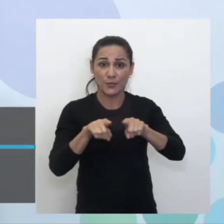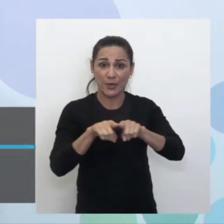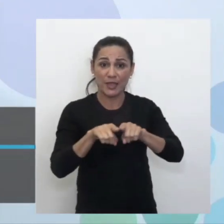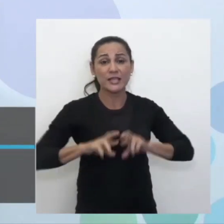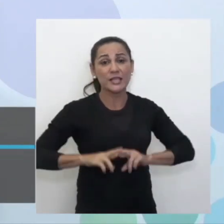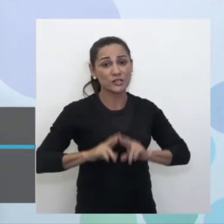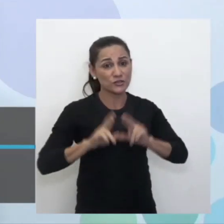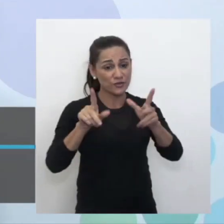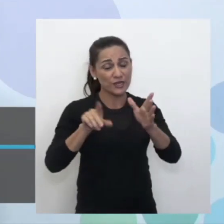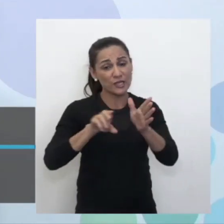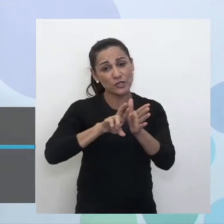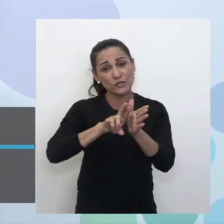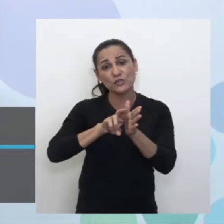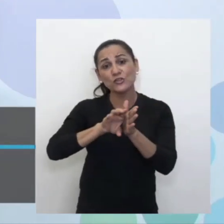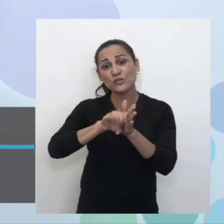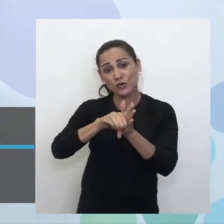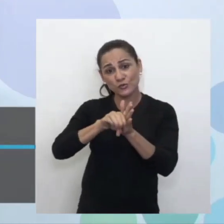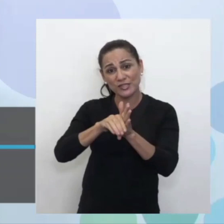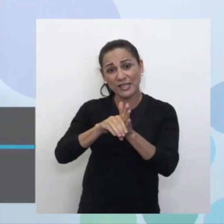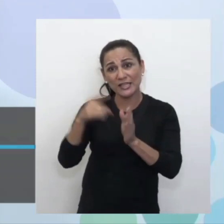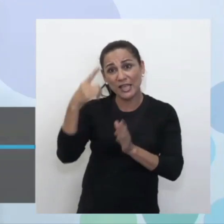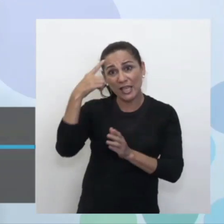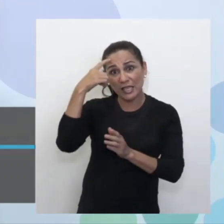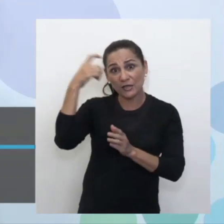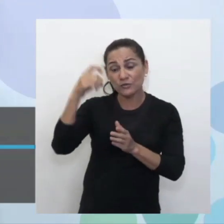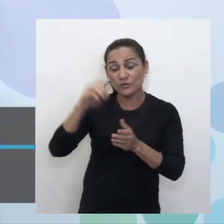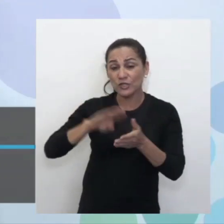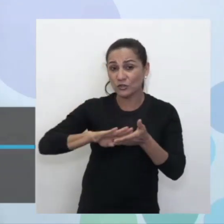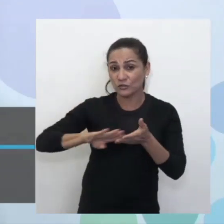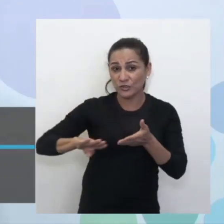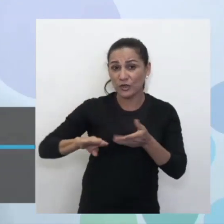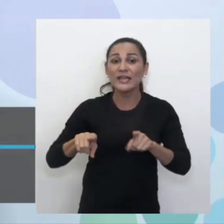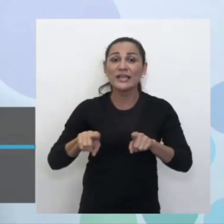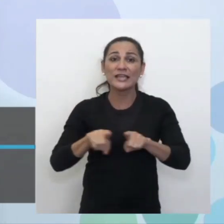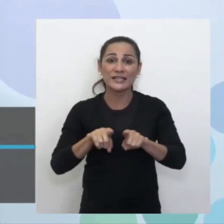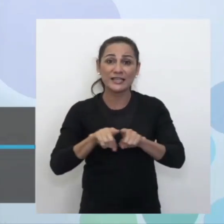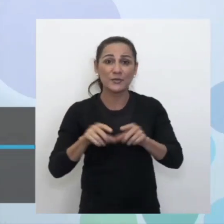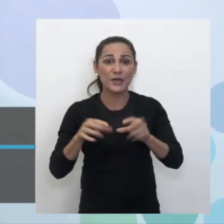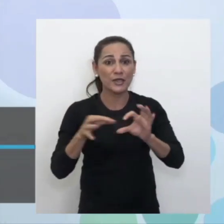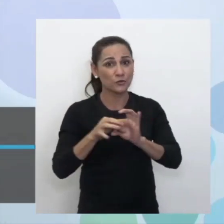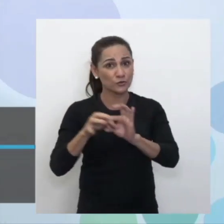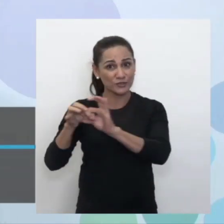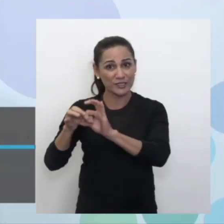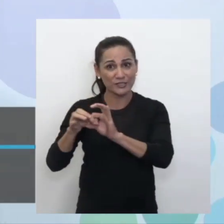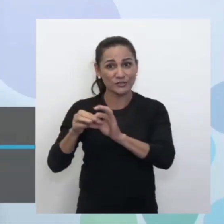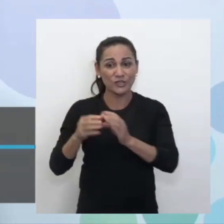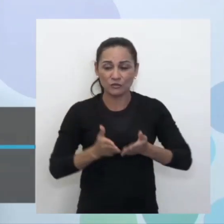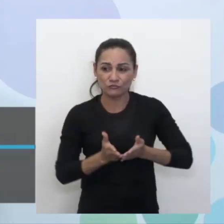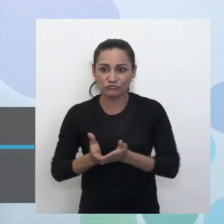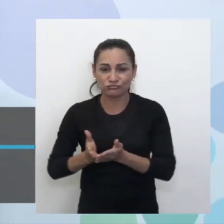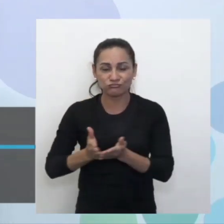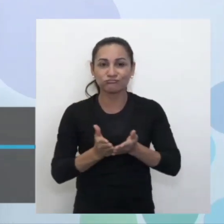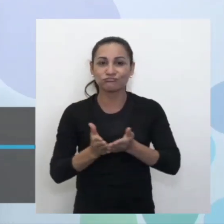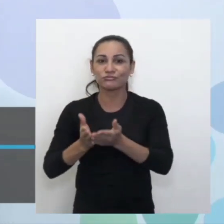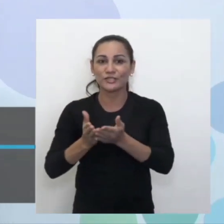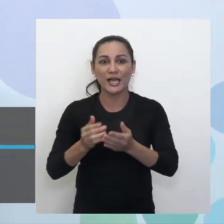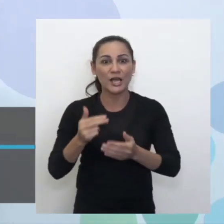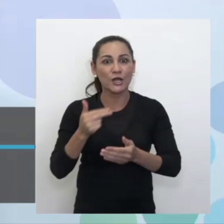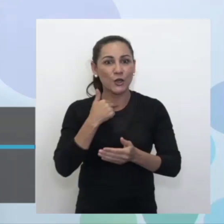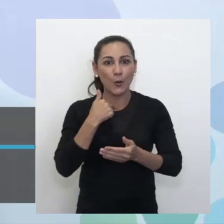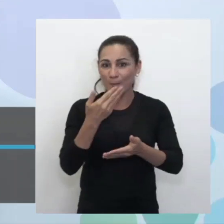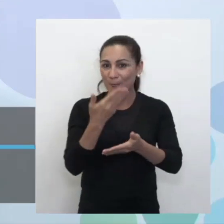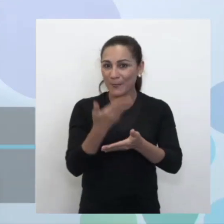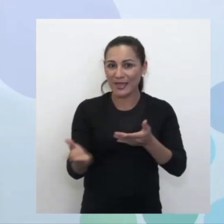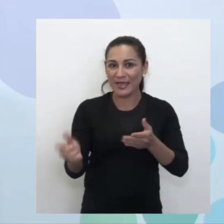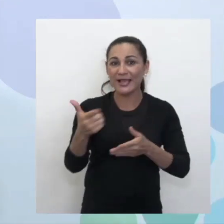que validam a lógica de exclusão no contexto das grandes navegações. Então, não perca a aula da